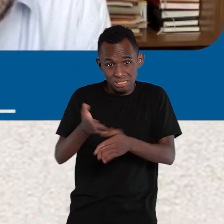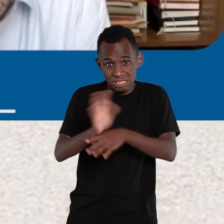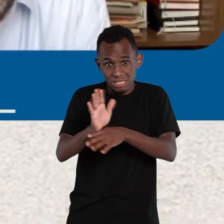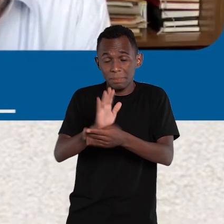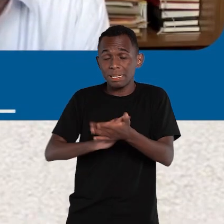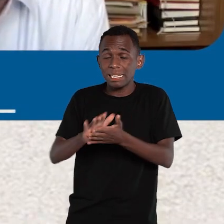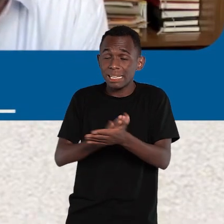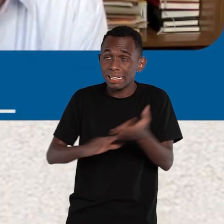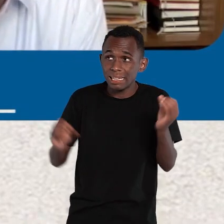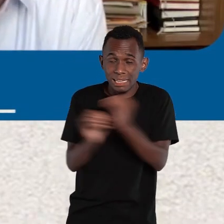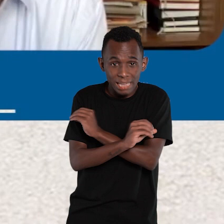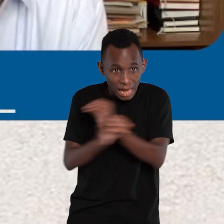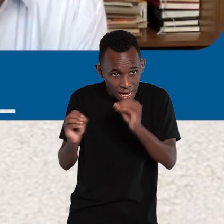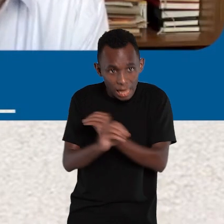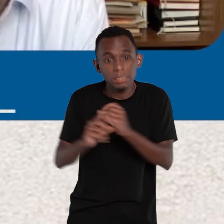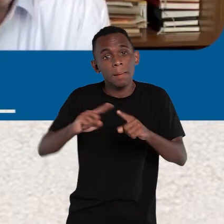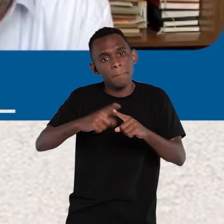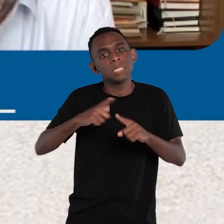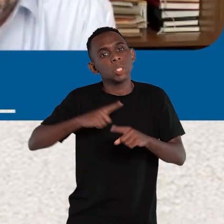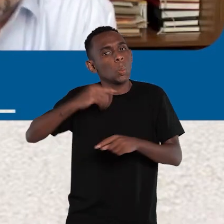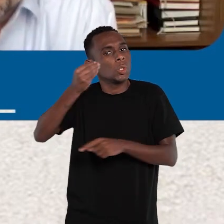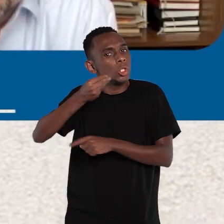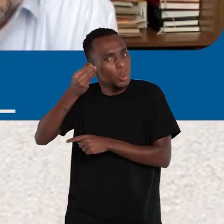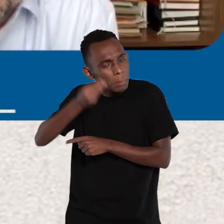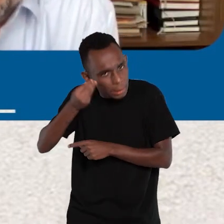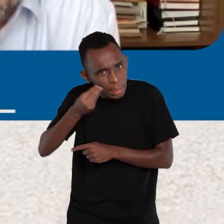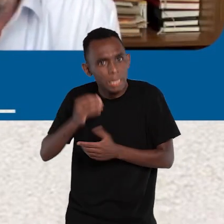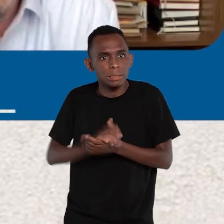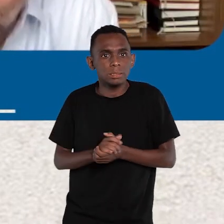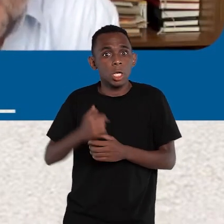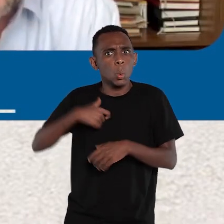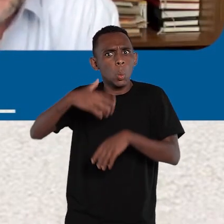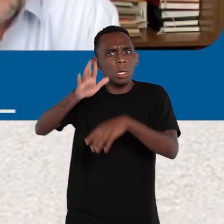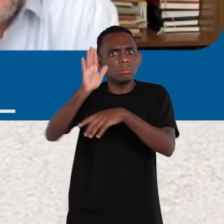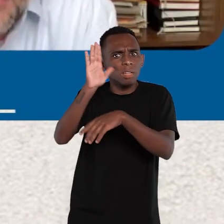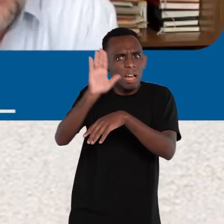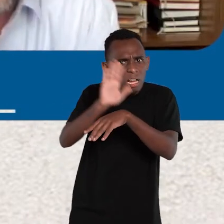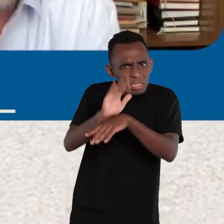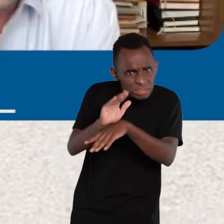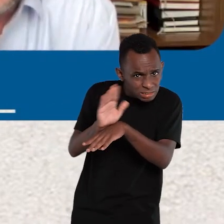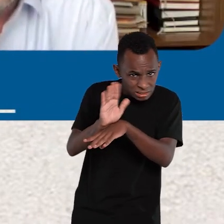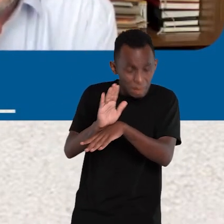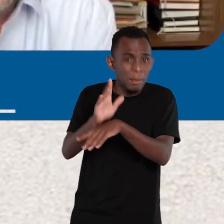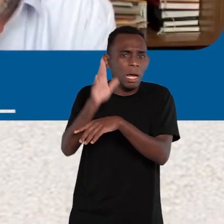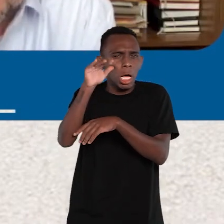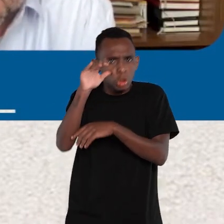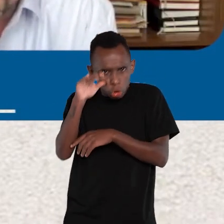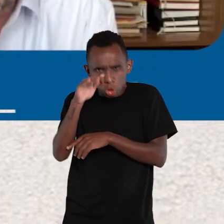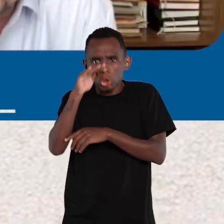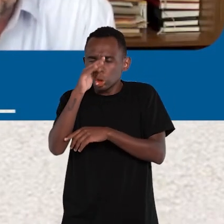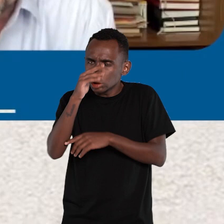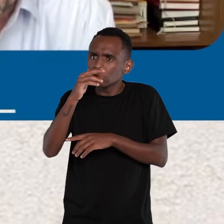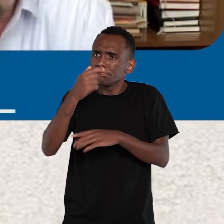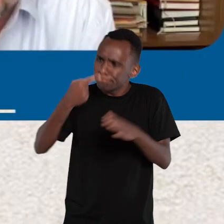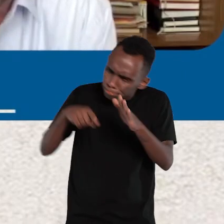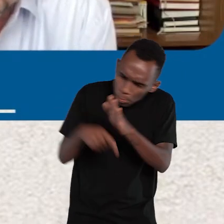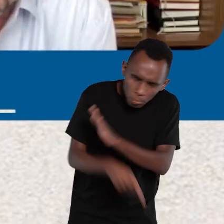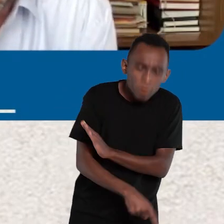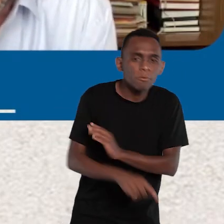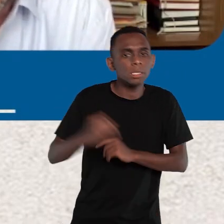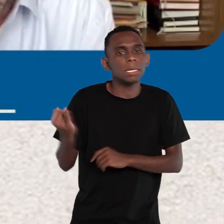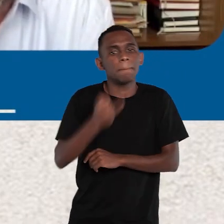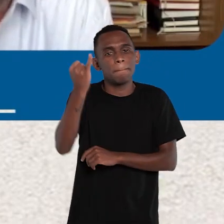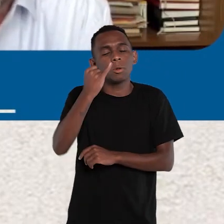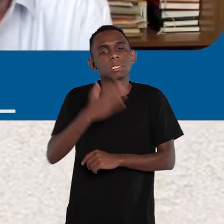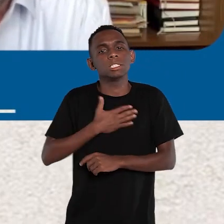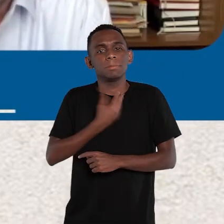cinema, e isso também facilitou muito. Eu tenho um vasto repertório, eu vi muito cinema e vejo muito cinema, faz parte da minha vida, é muito